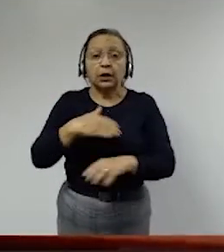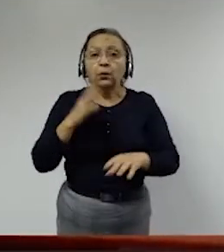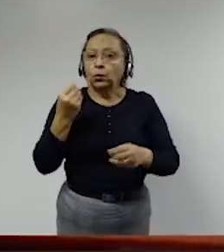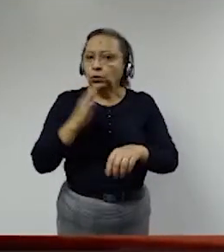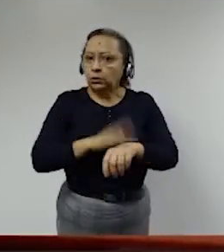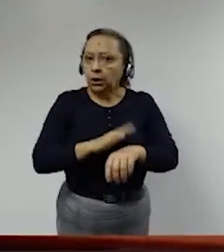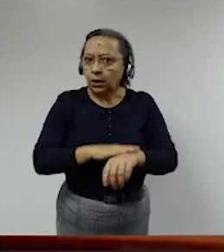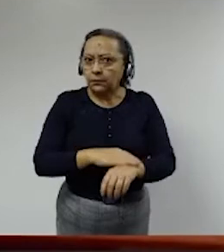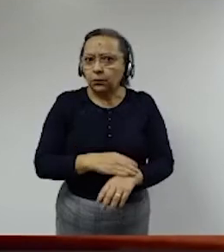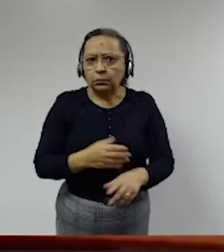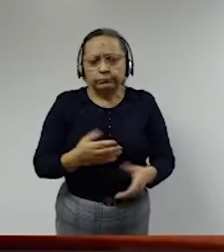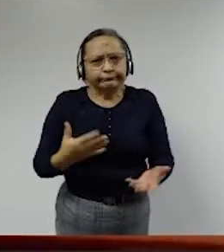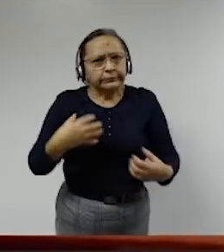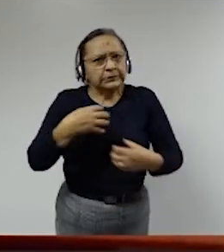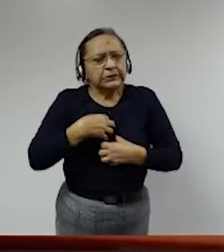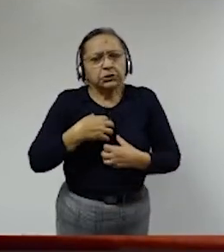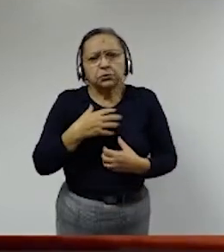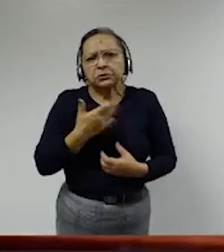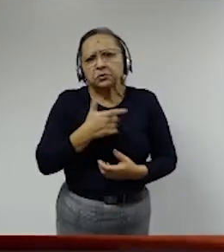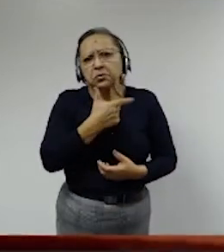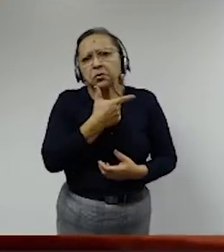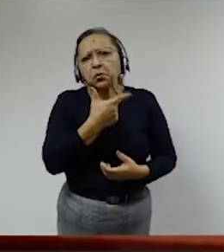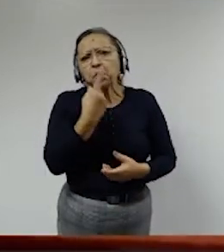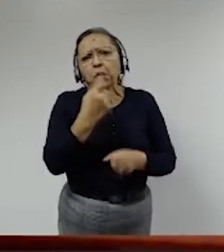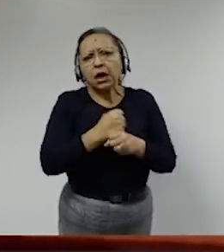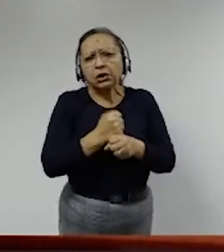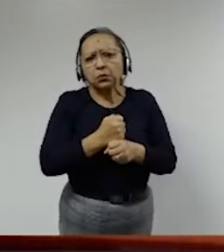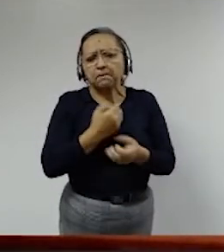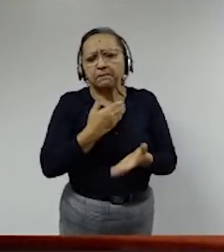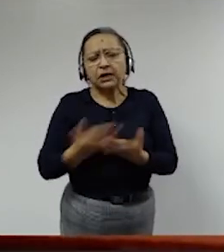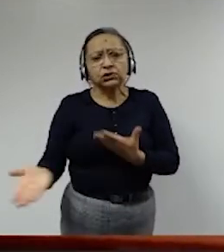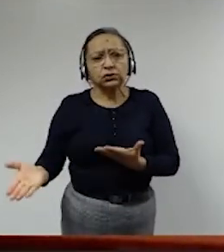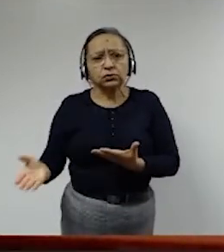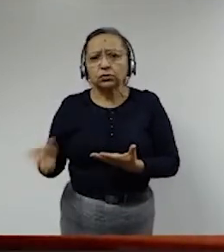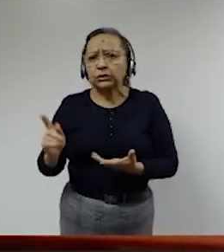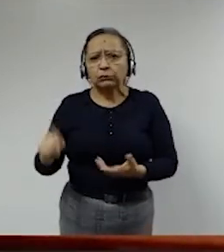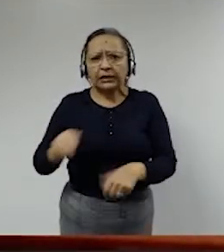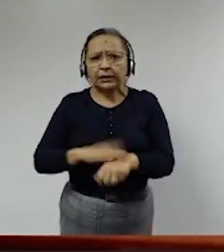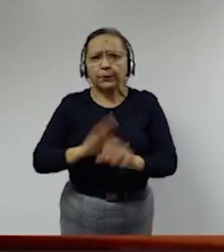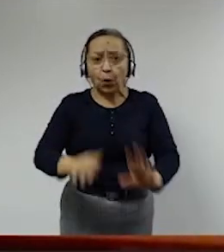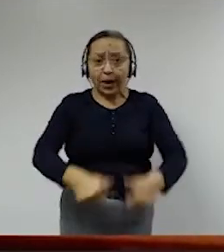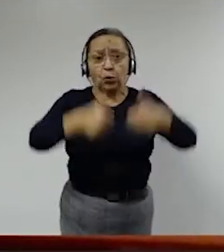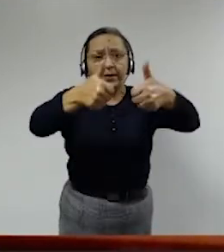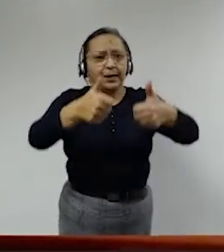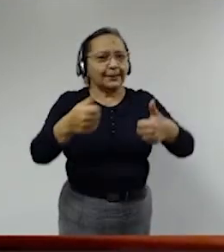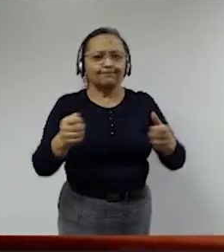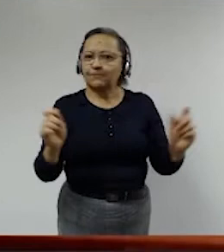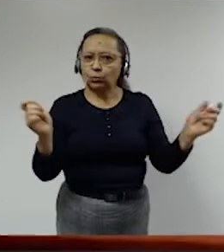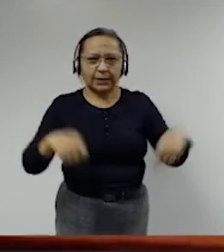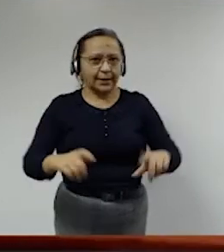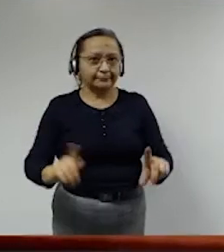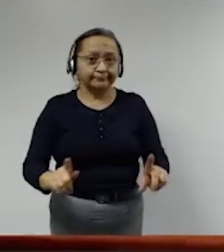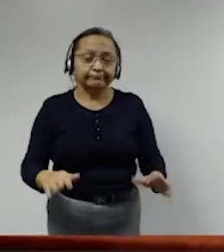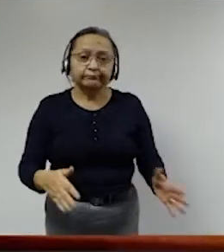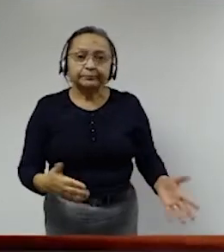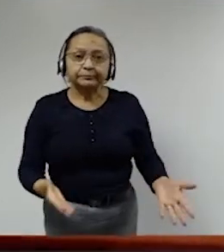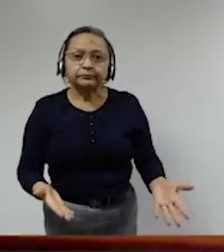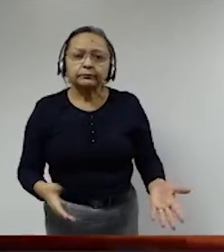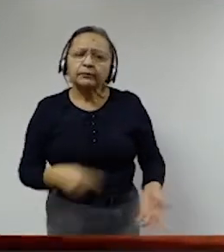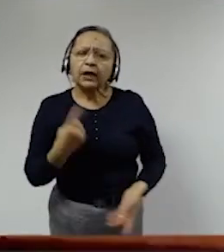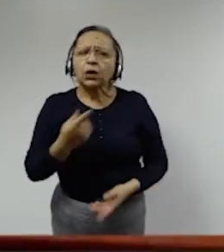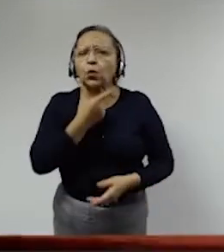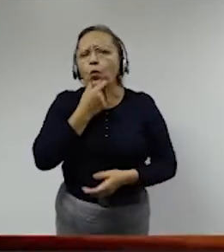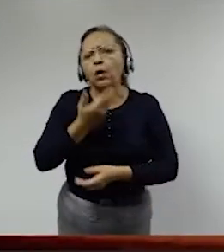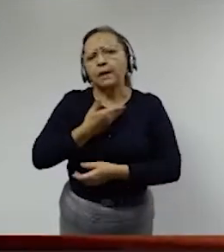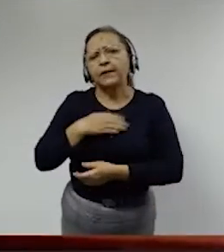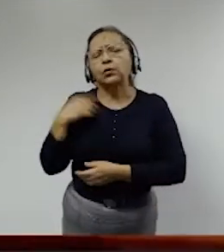perdido, não há tempo de recuperação efetiva. E um colega nosso,